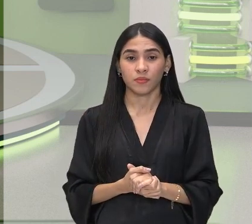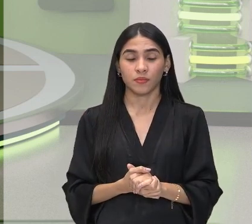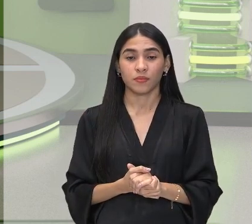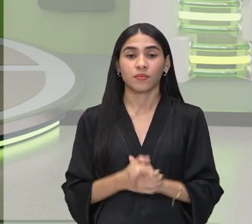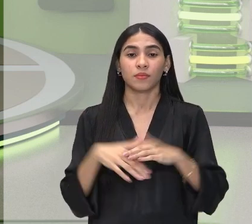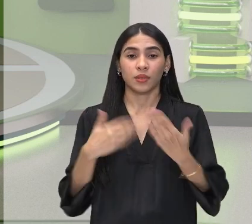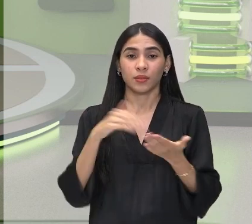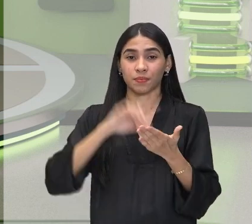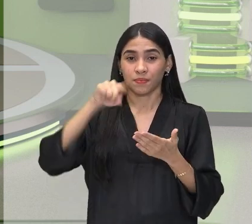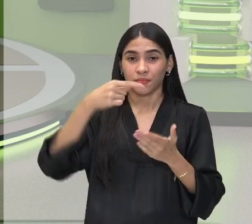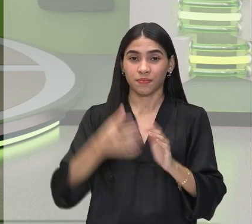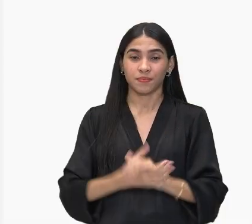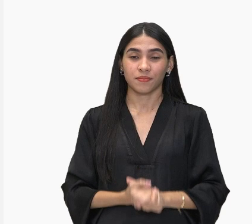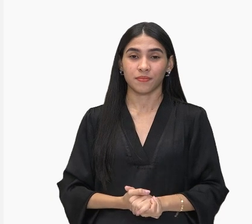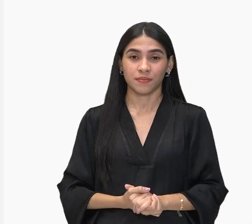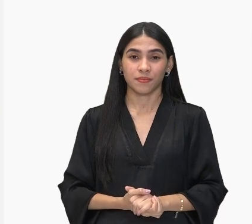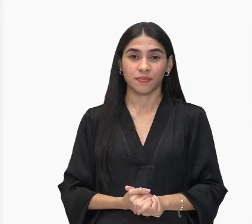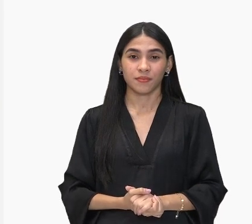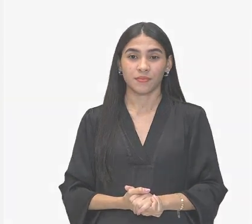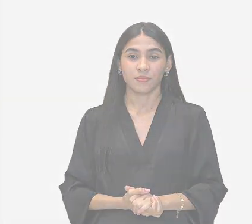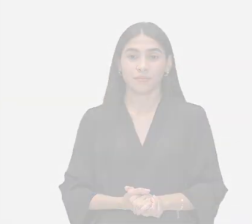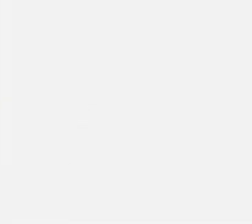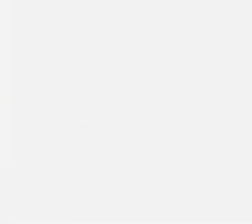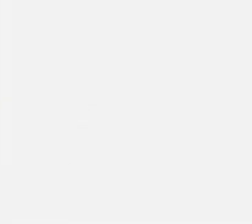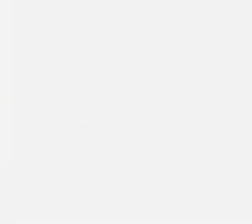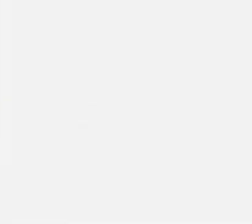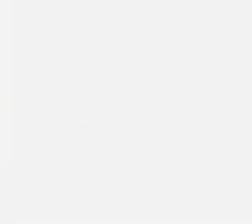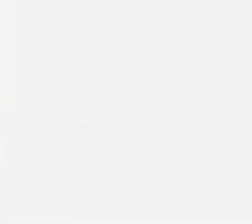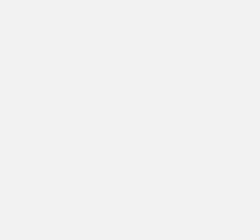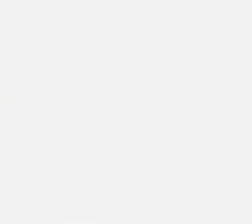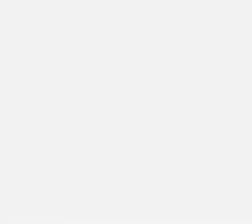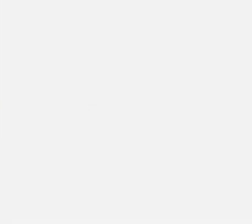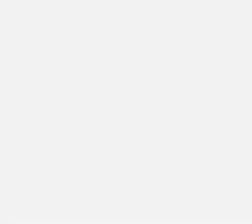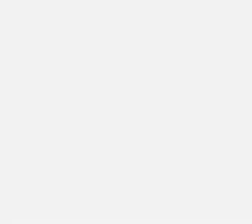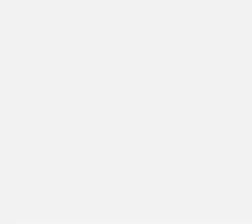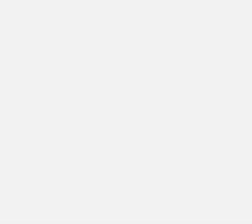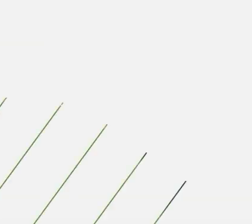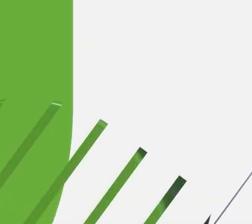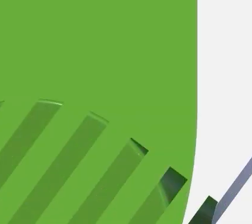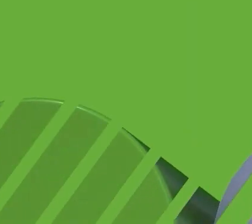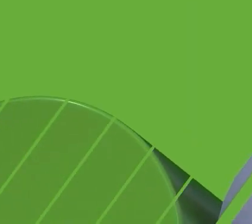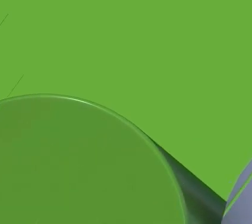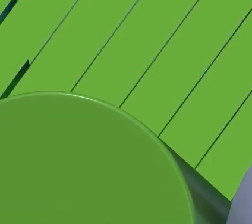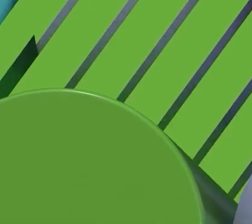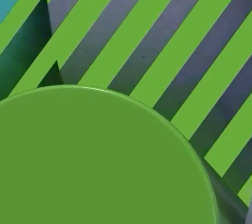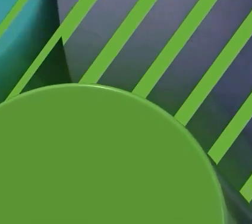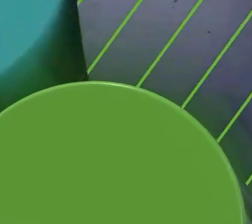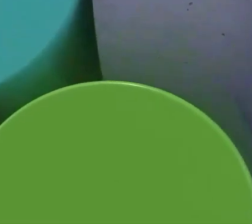Então, até a próxima.